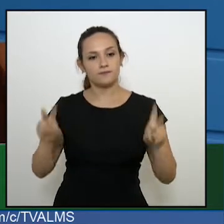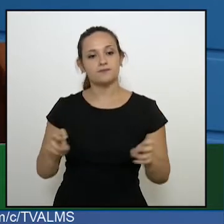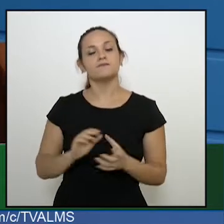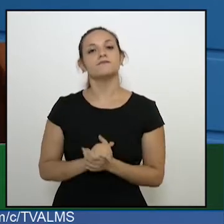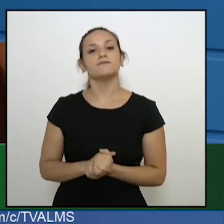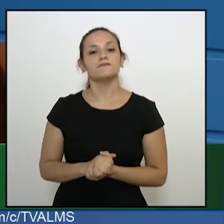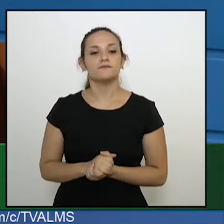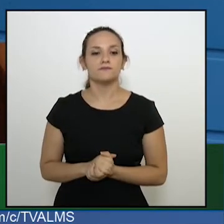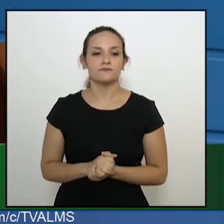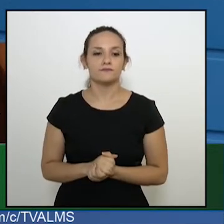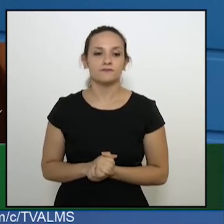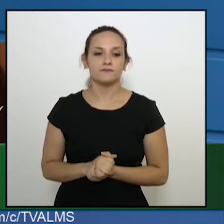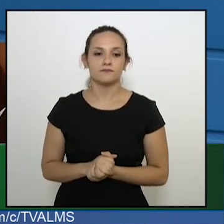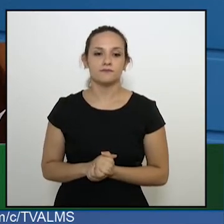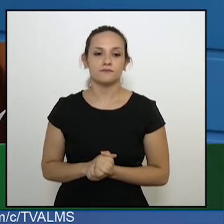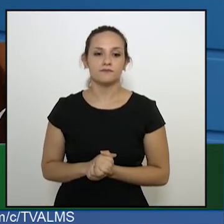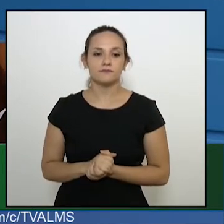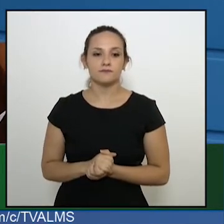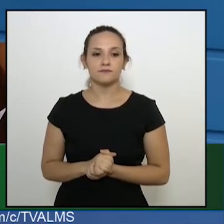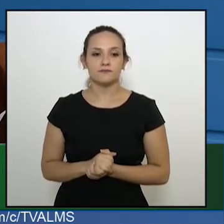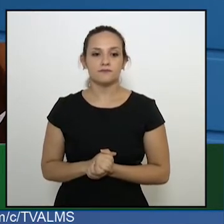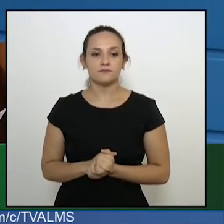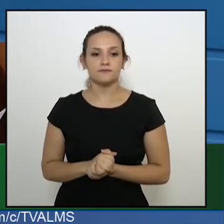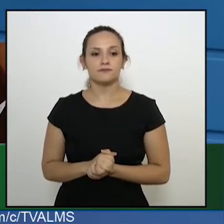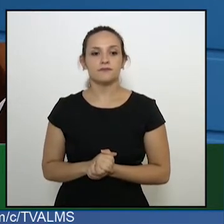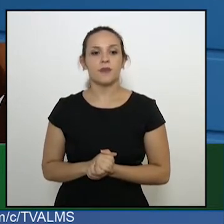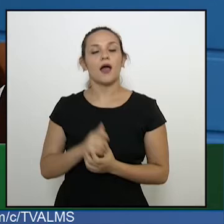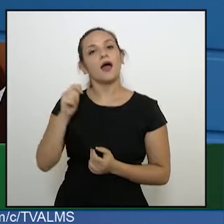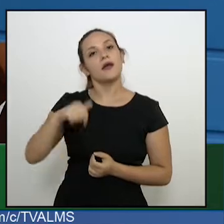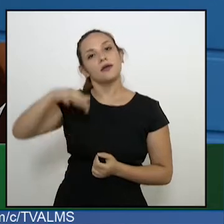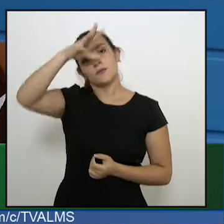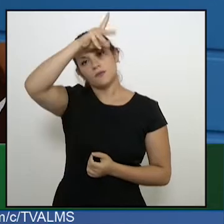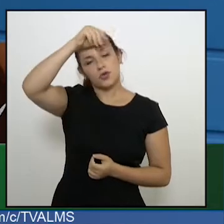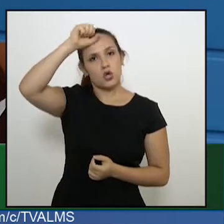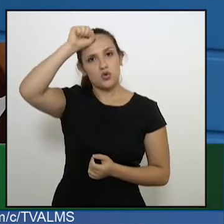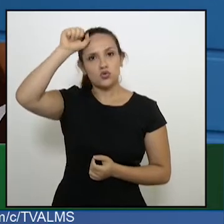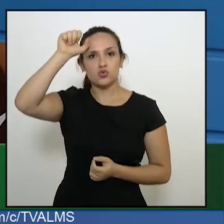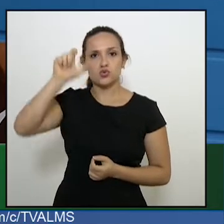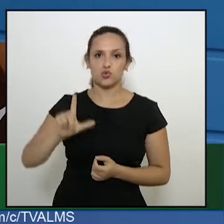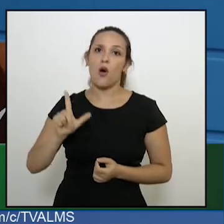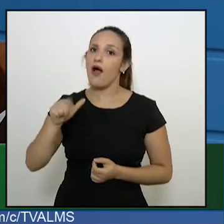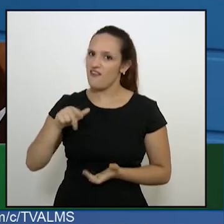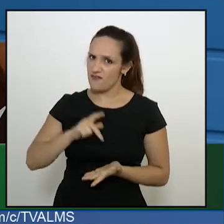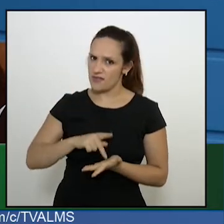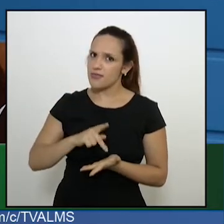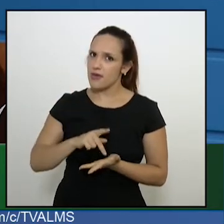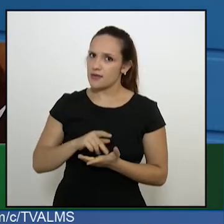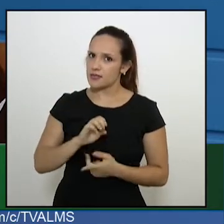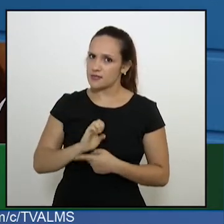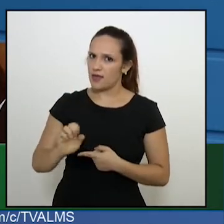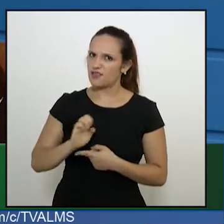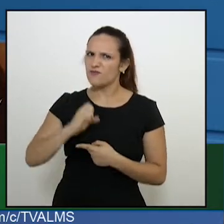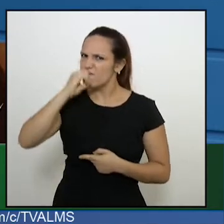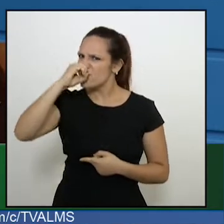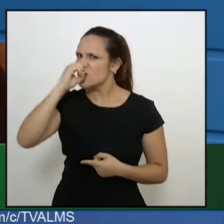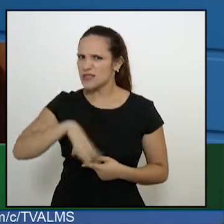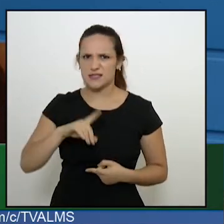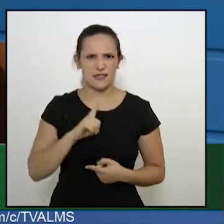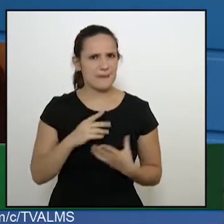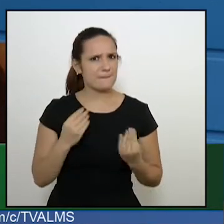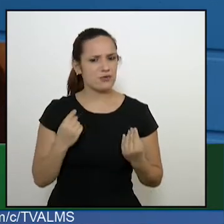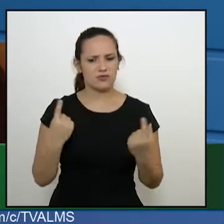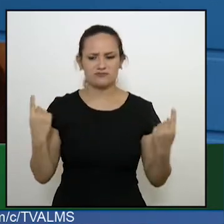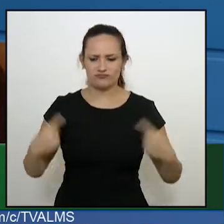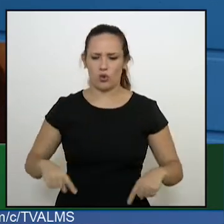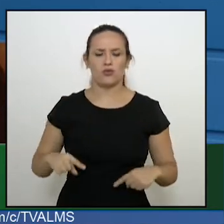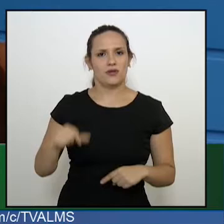justamente demarcando que o Mato Grosso do Sul é sim um estado muito violento em relação às